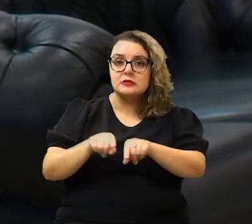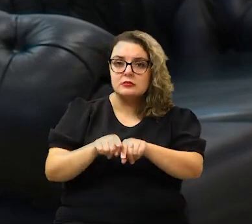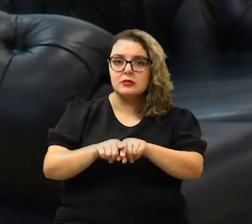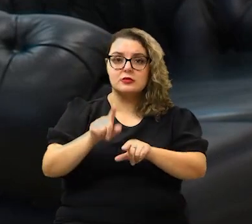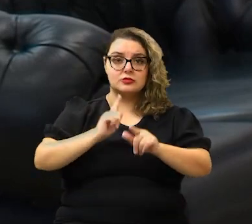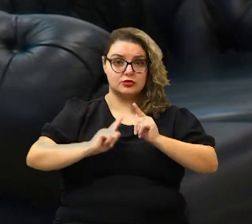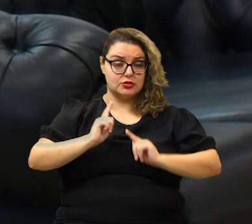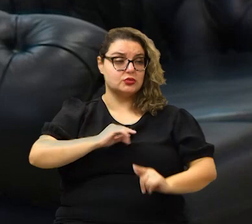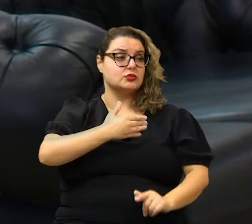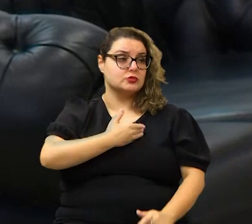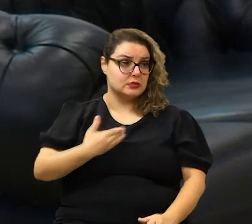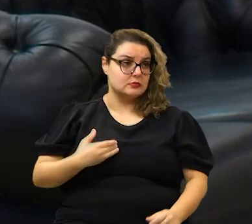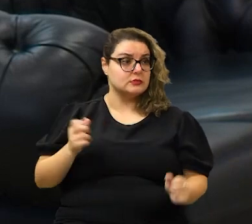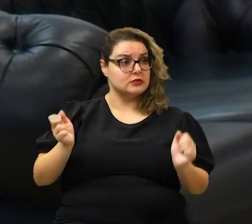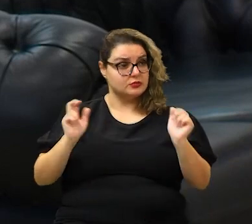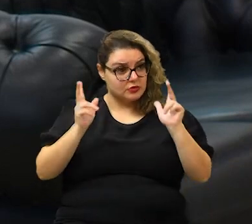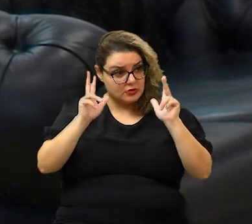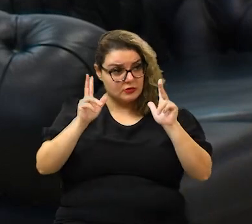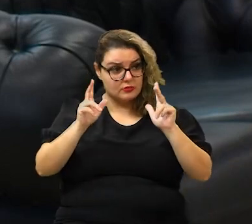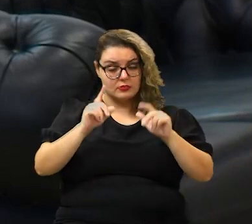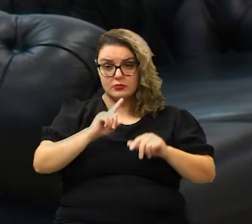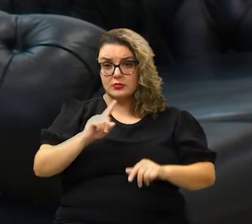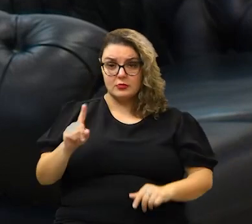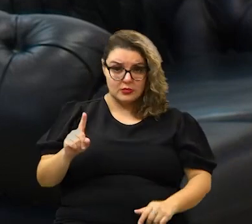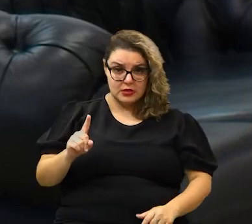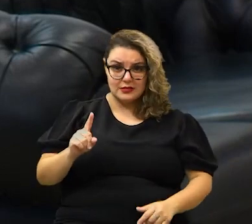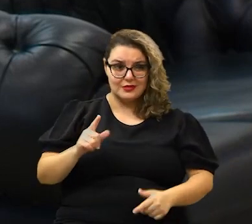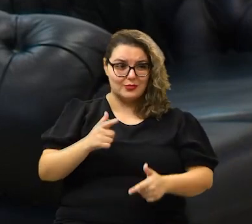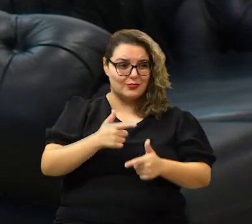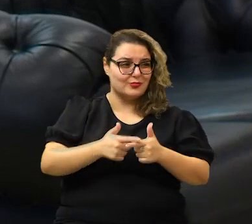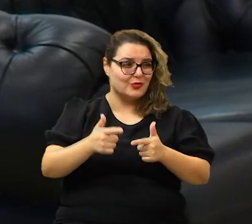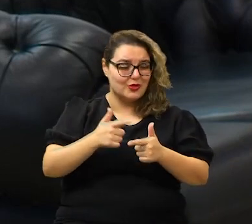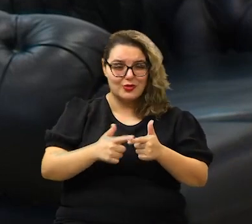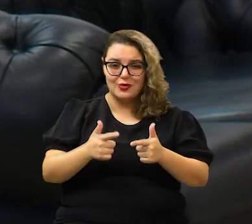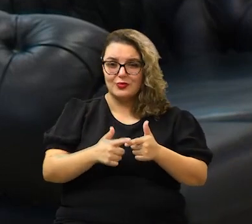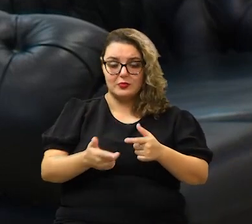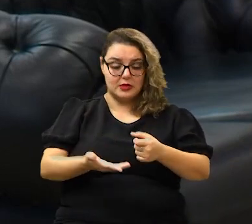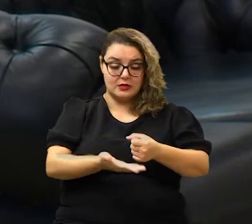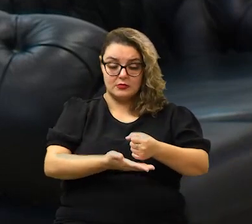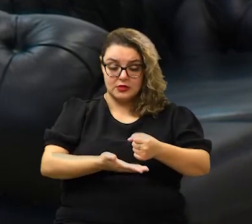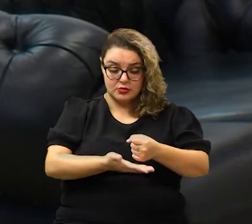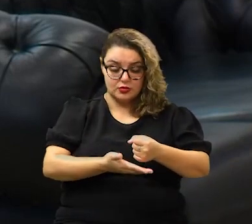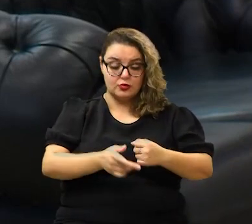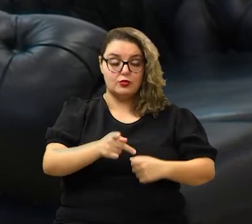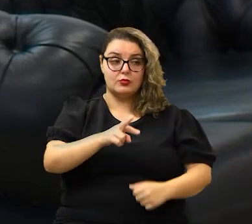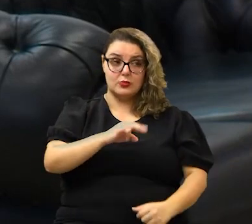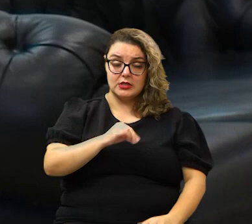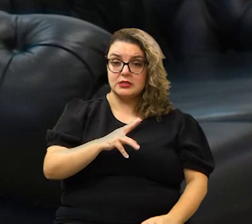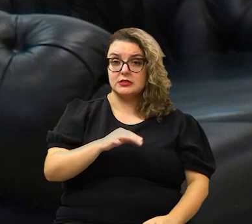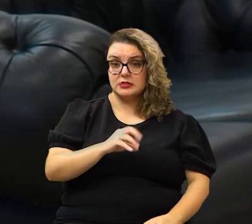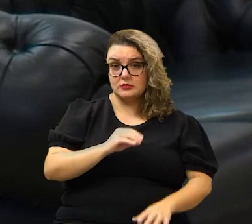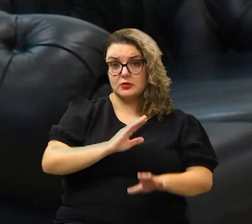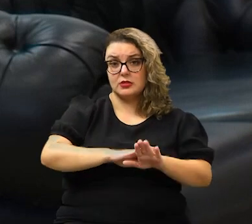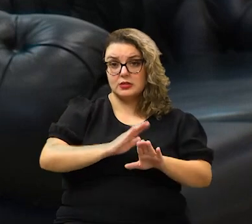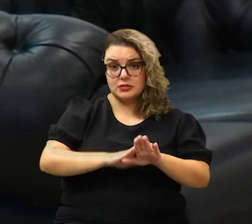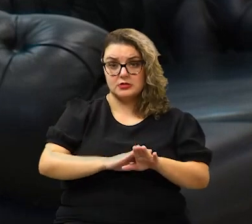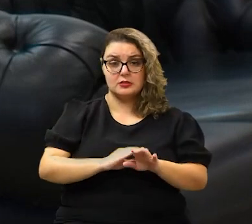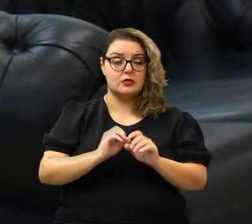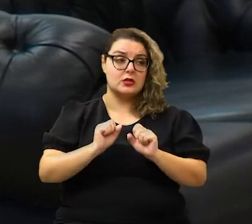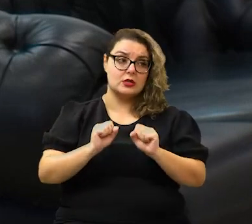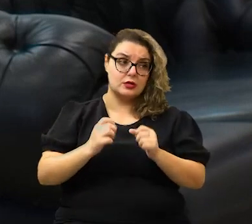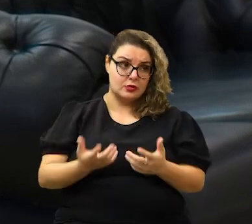os gestores públicos devem se atentar para não ferir nenhum princípio e não praticar nenhuma